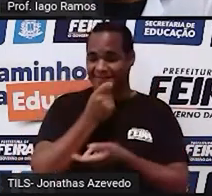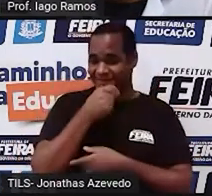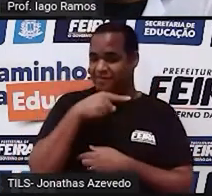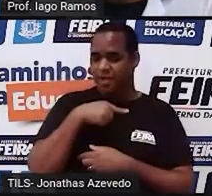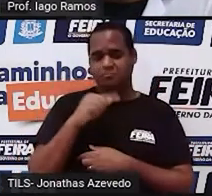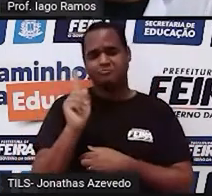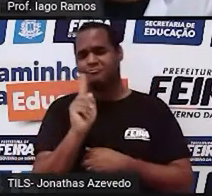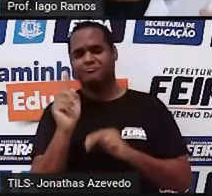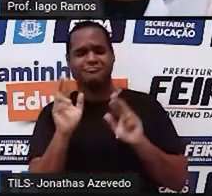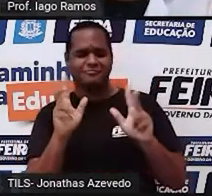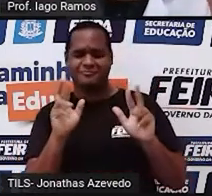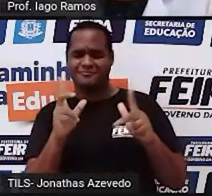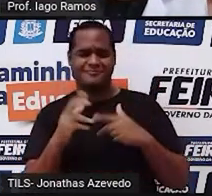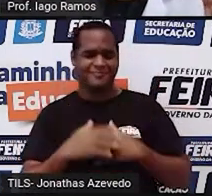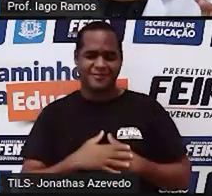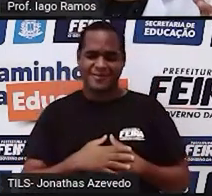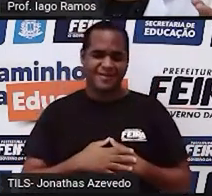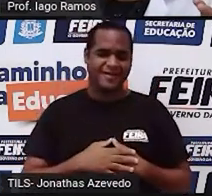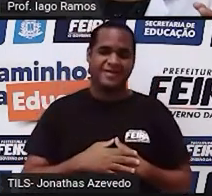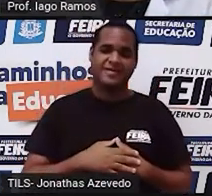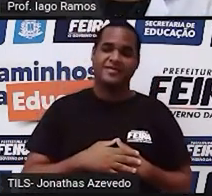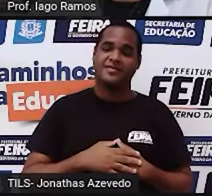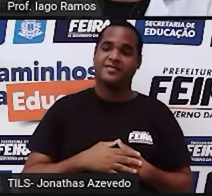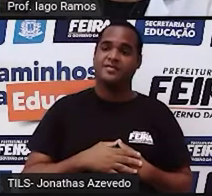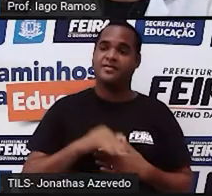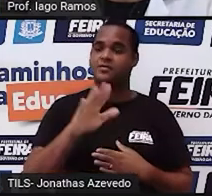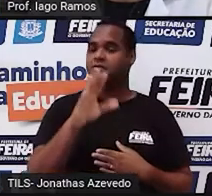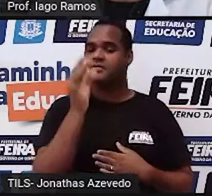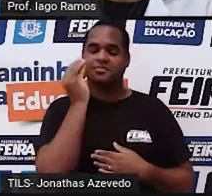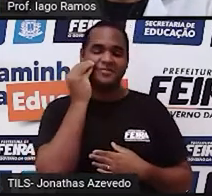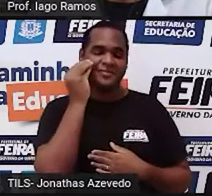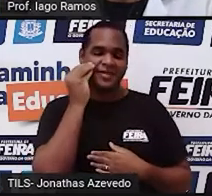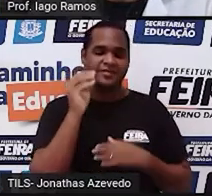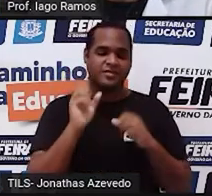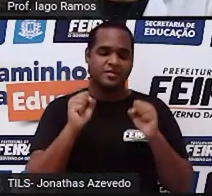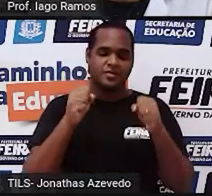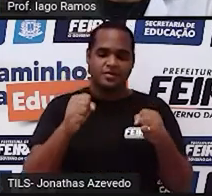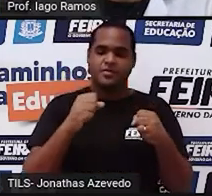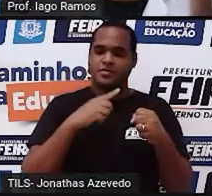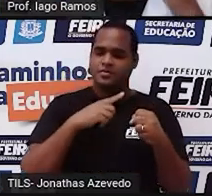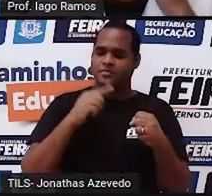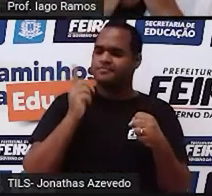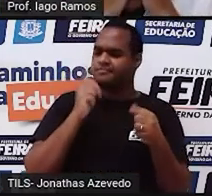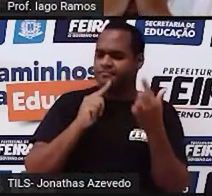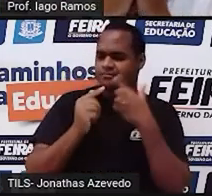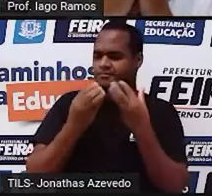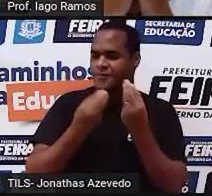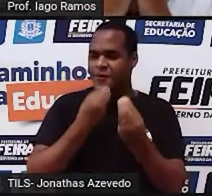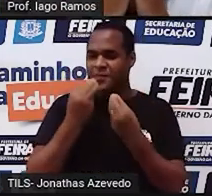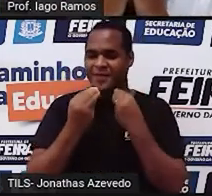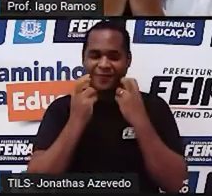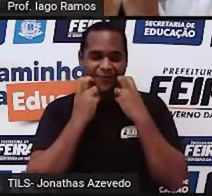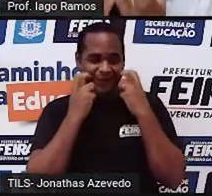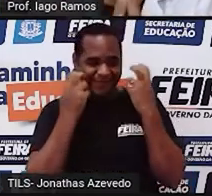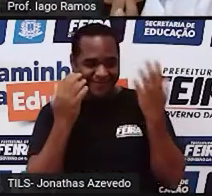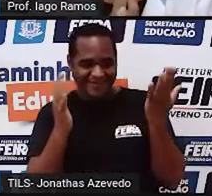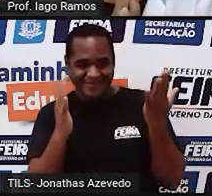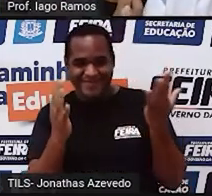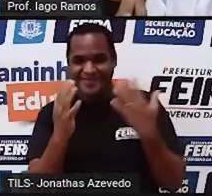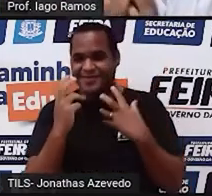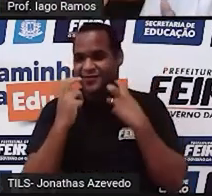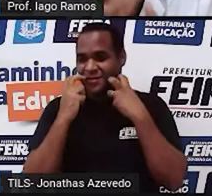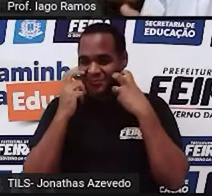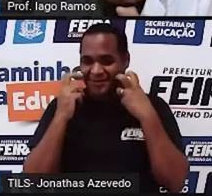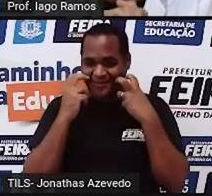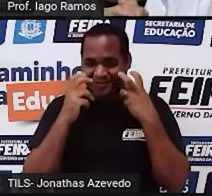Mas vamos tentar de qualquer maneira nada nos impede né mas eu confesso que eu fico com vergonha